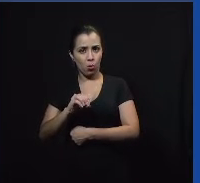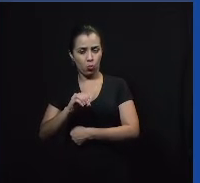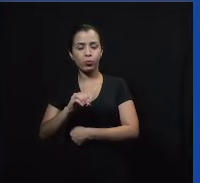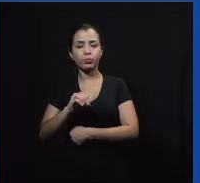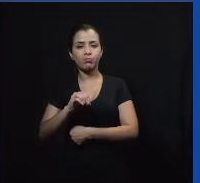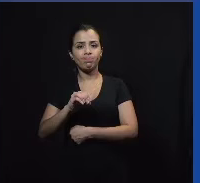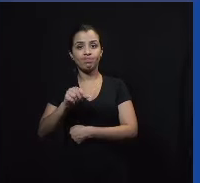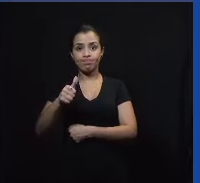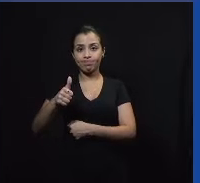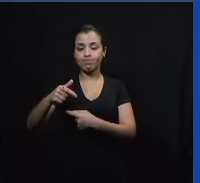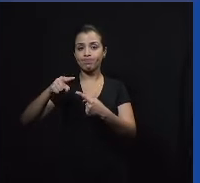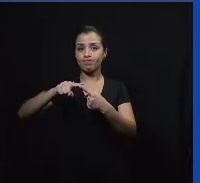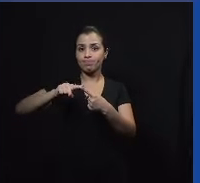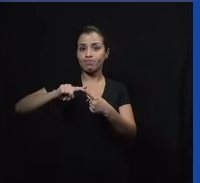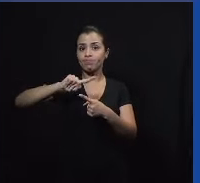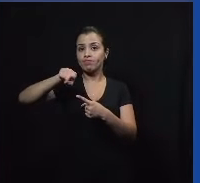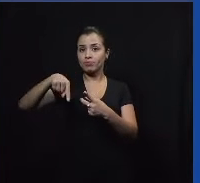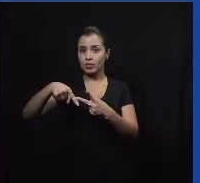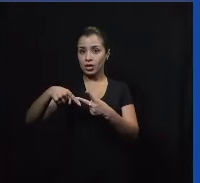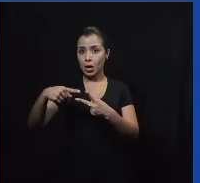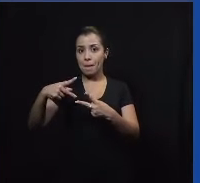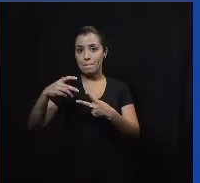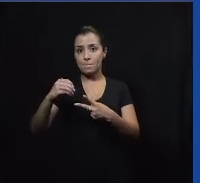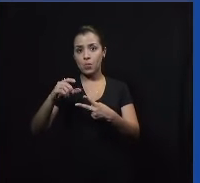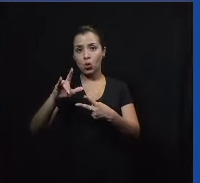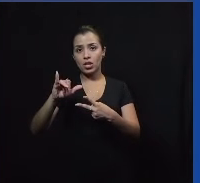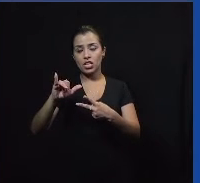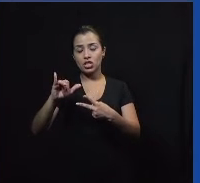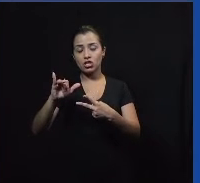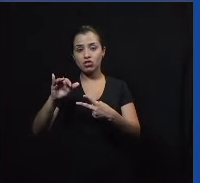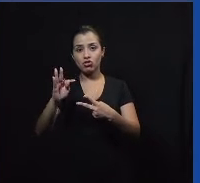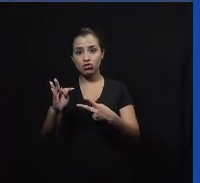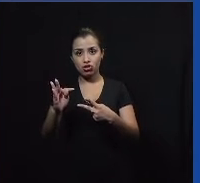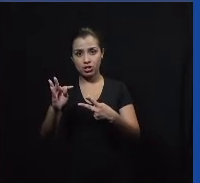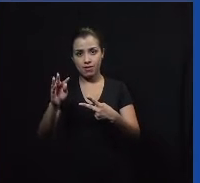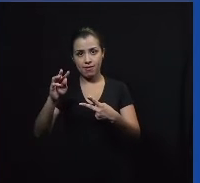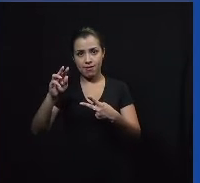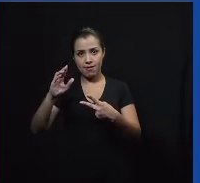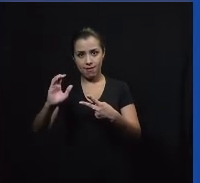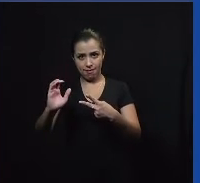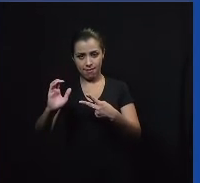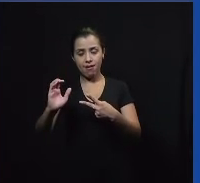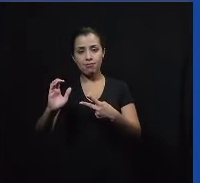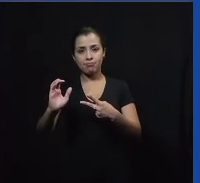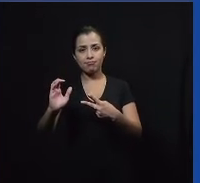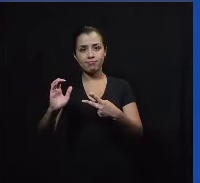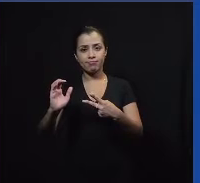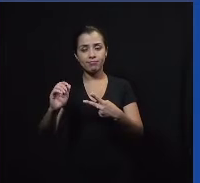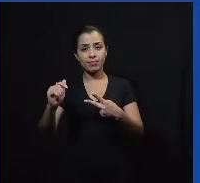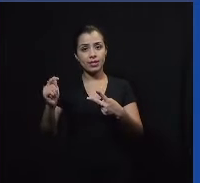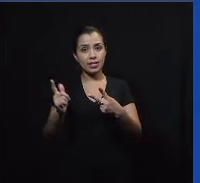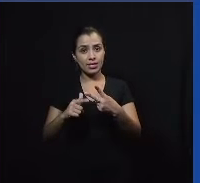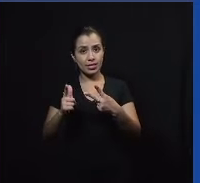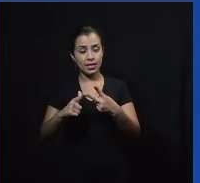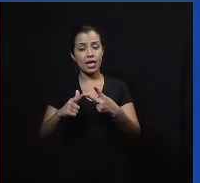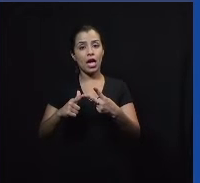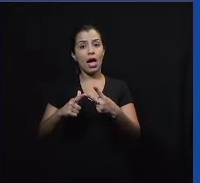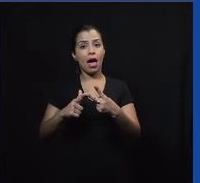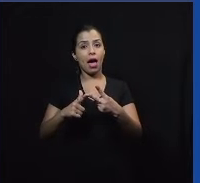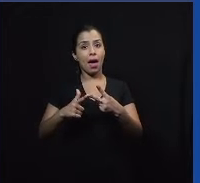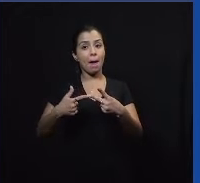a organização Politiquê. Essa organização, ela trabalha muito com a educação política junto